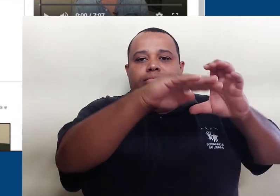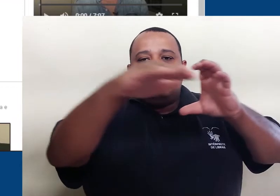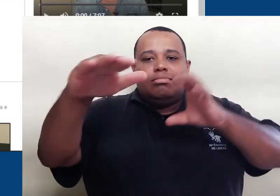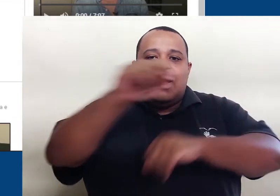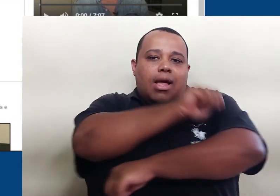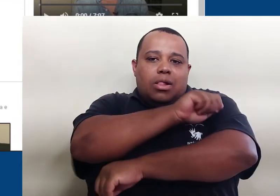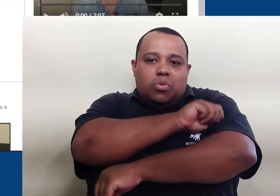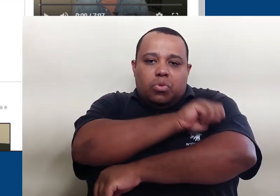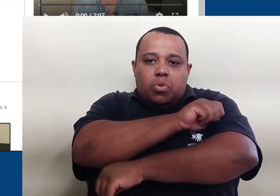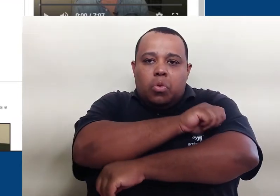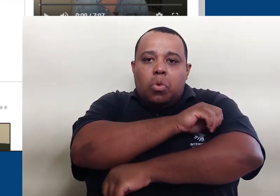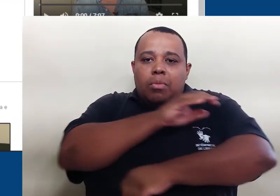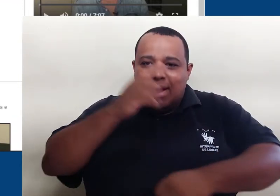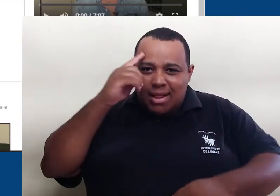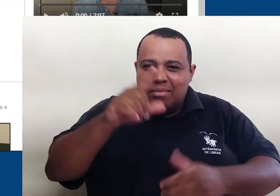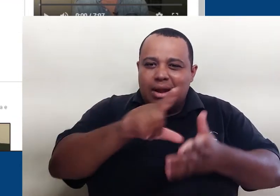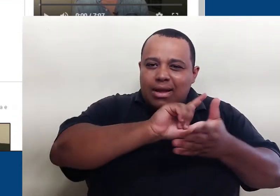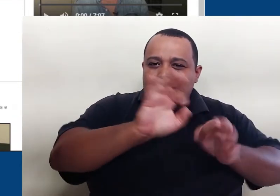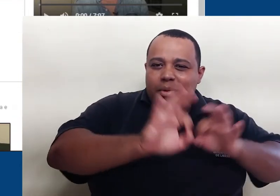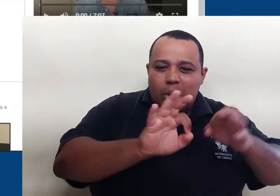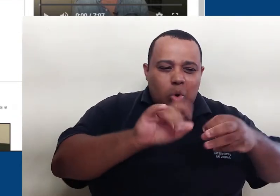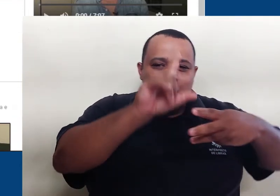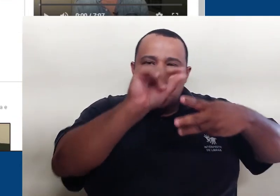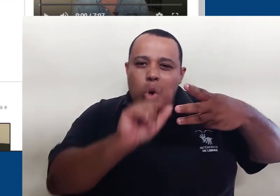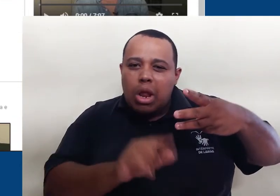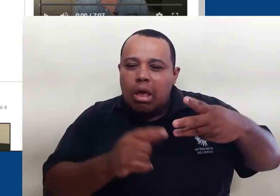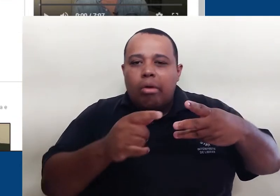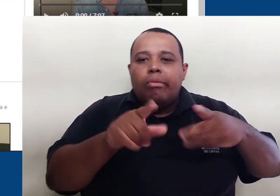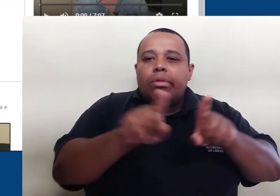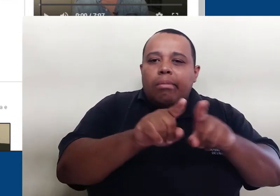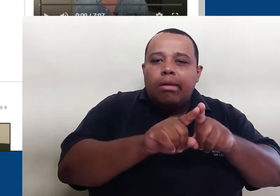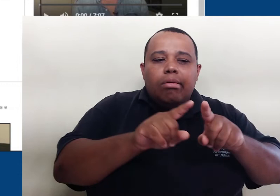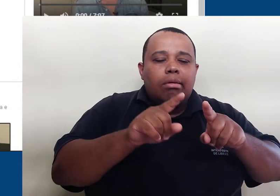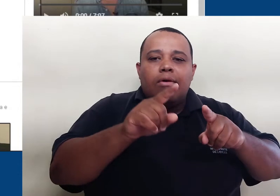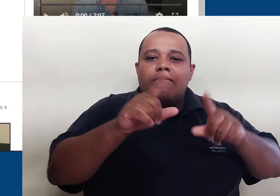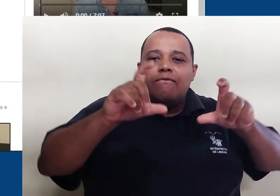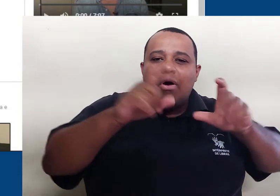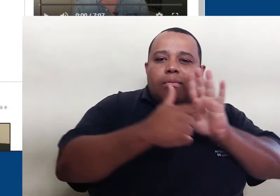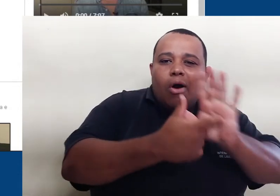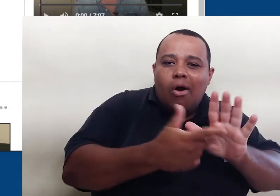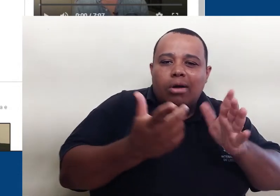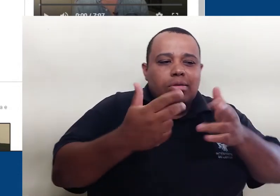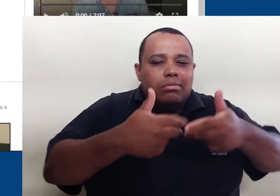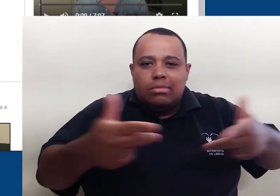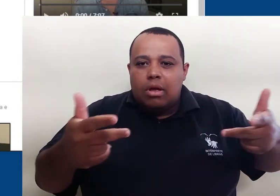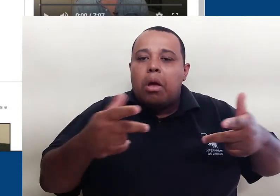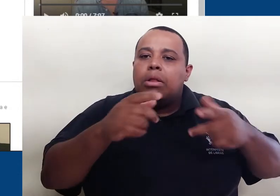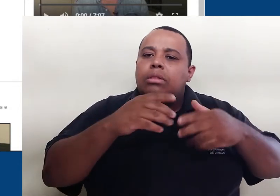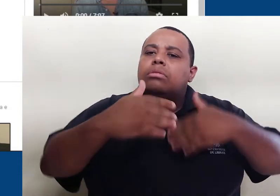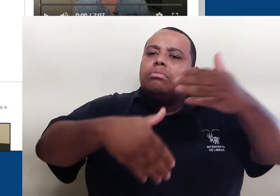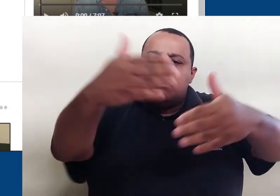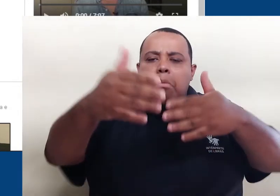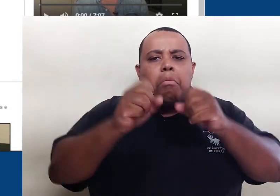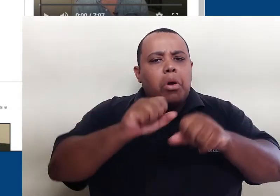do tempo. Então, se por exemplo, você tem uma aula que está privada ou que está não listada, depois de um tempo você quer deixar ela pública, você pode também mudar nas